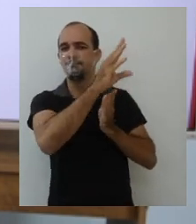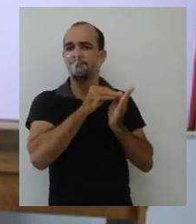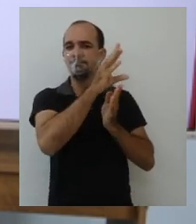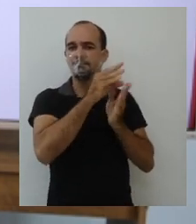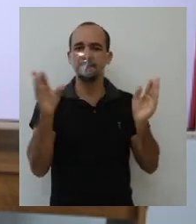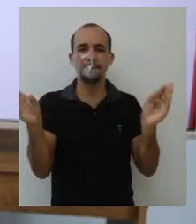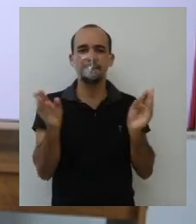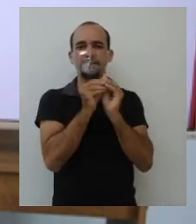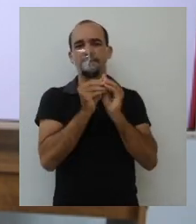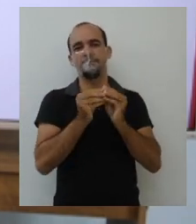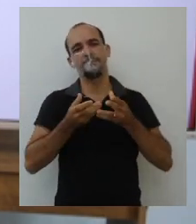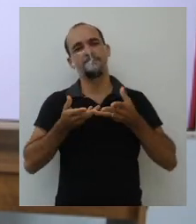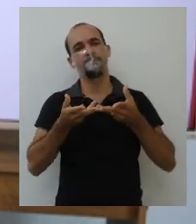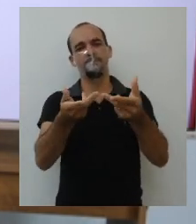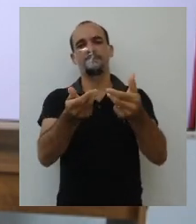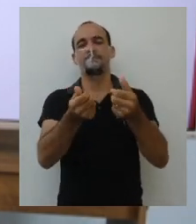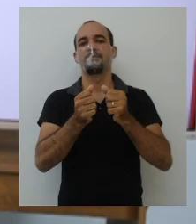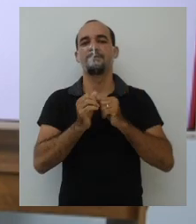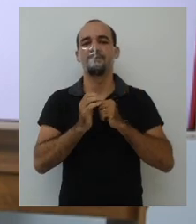maravilhoso.